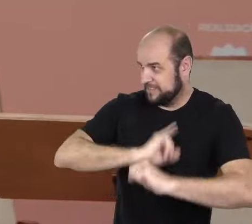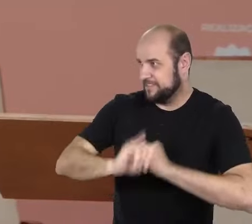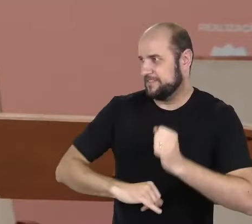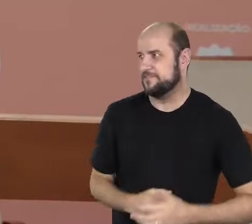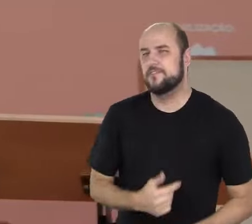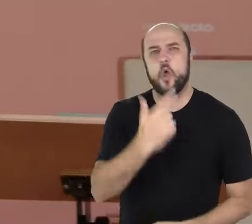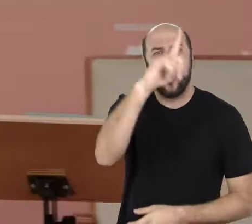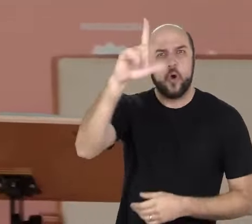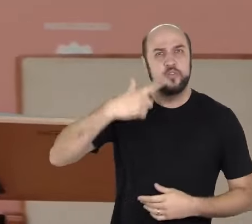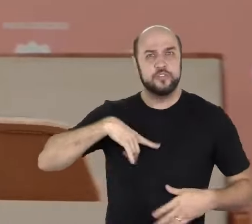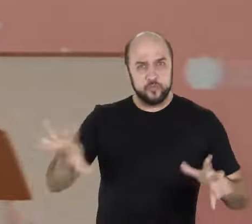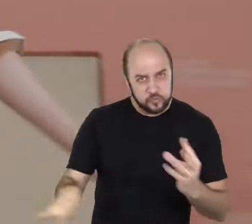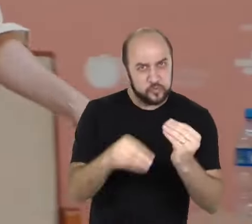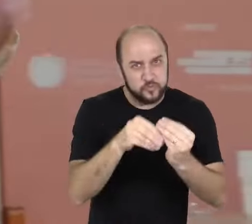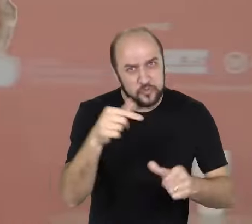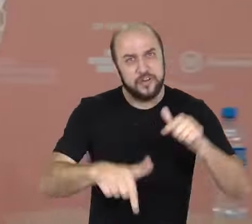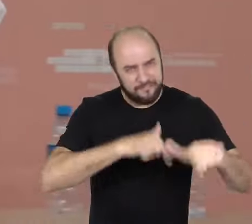sócia.